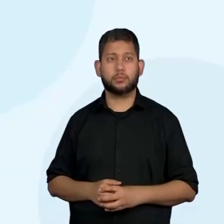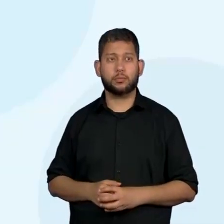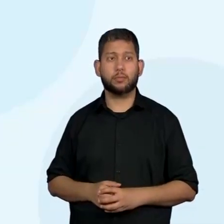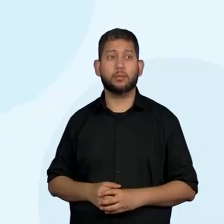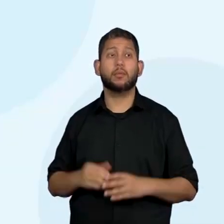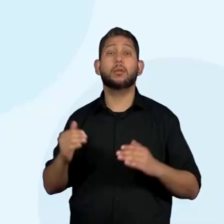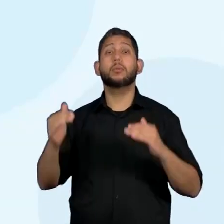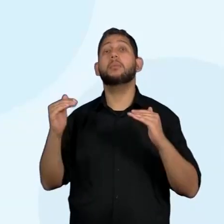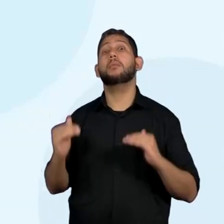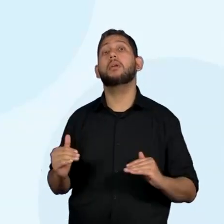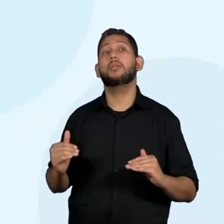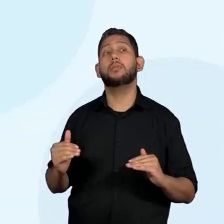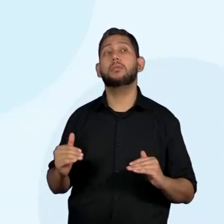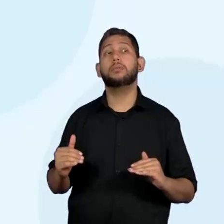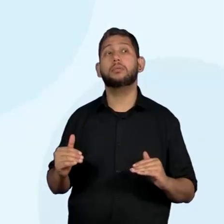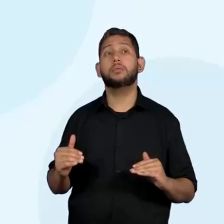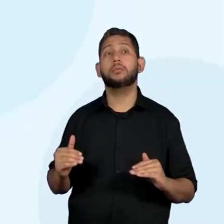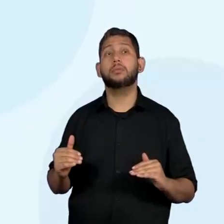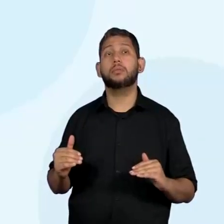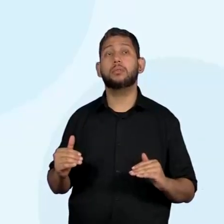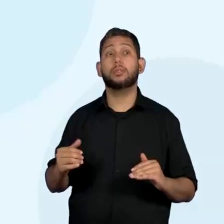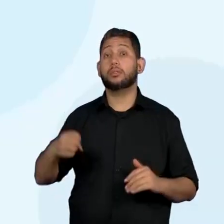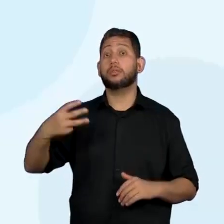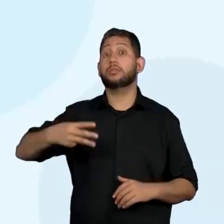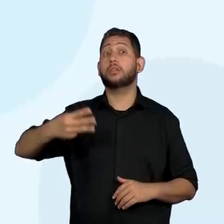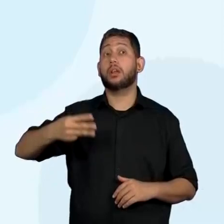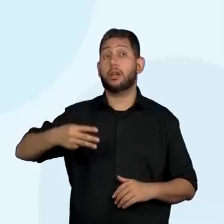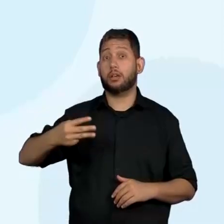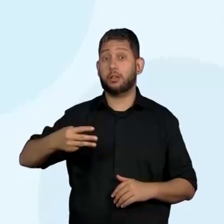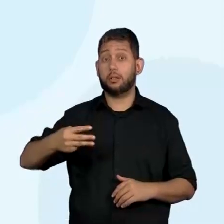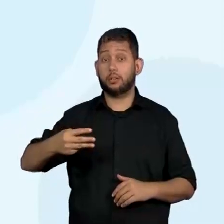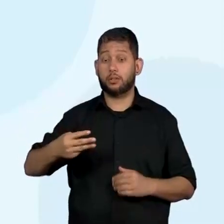daí o quatro que que a gente fez professora